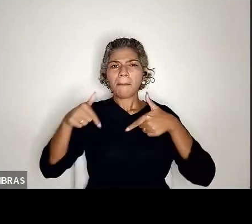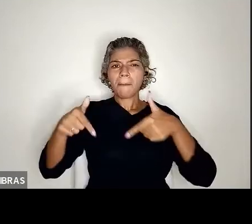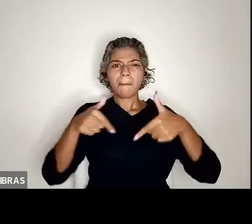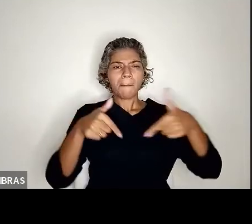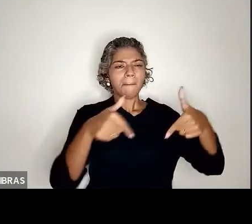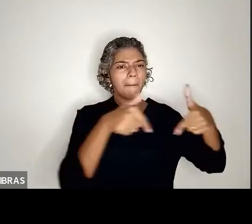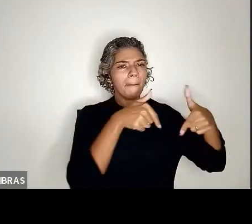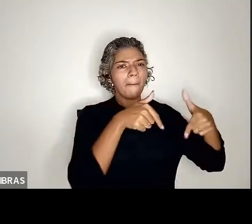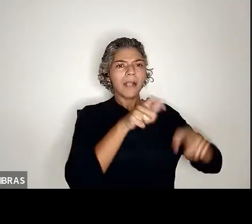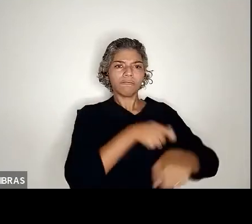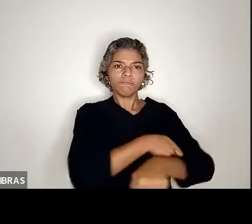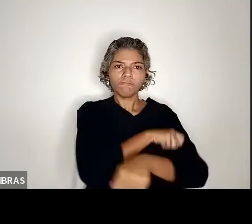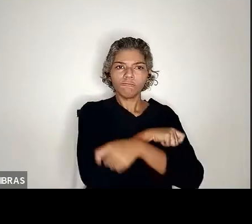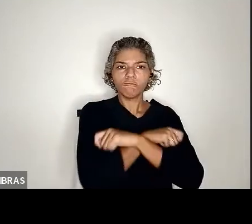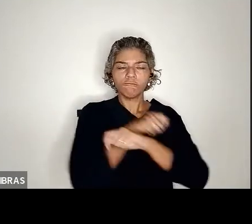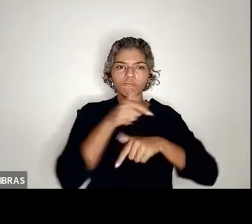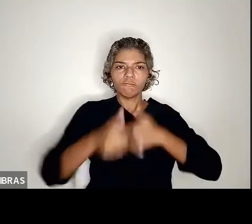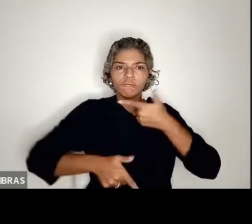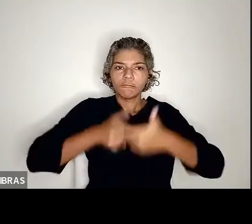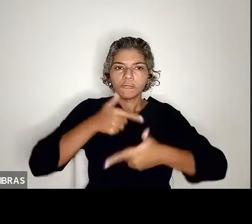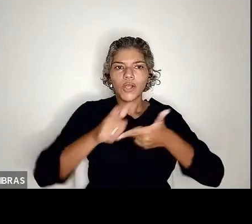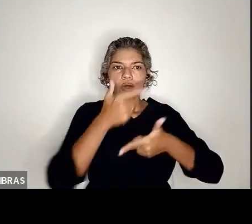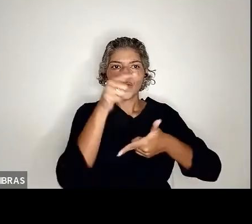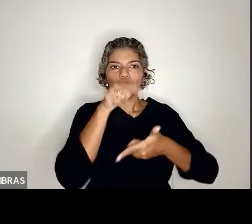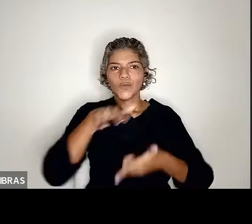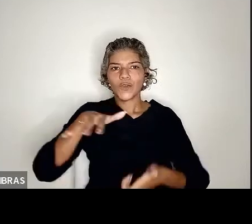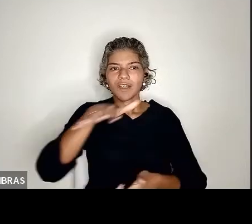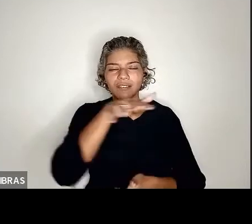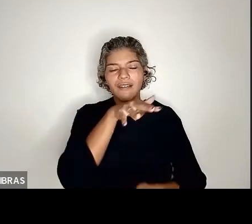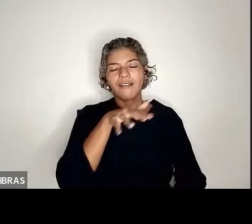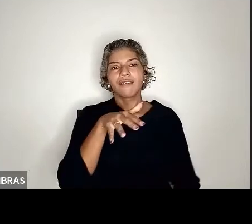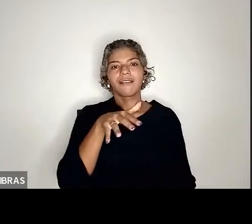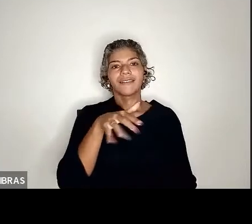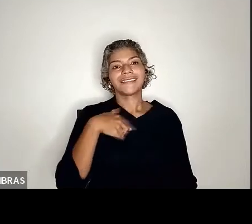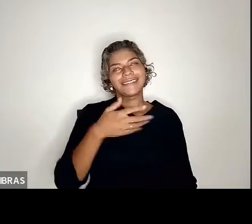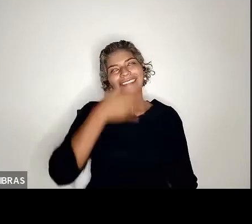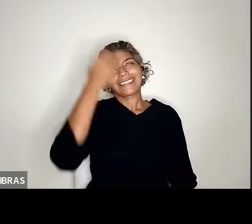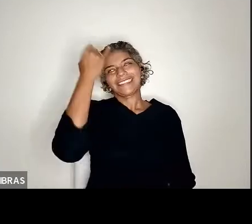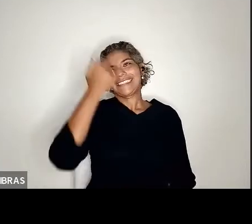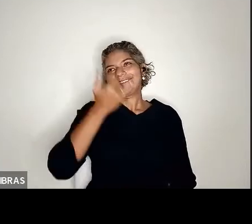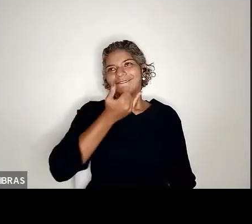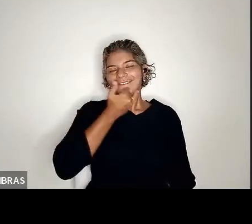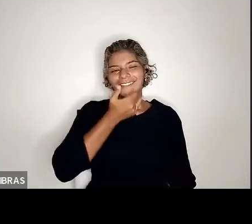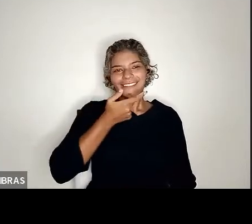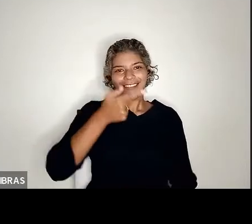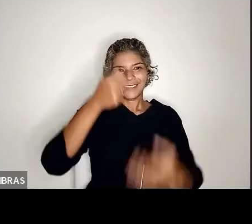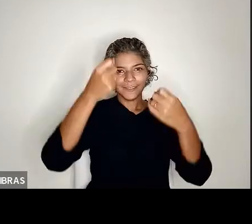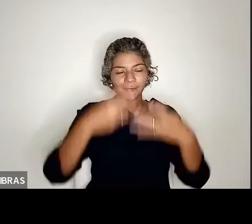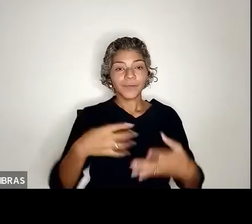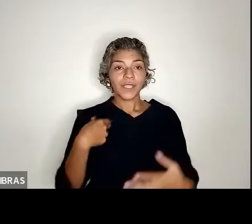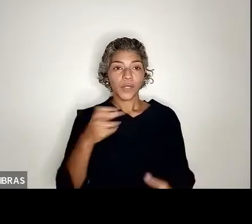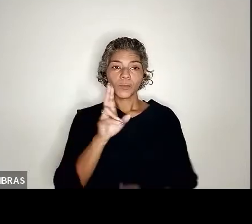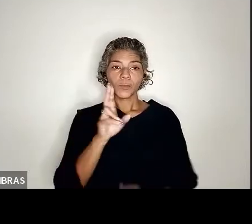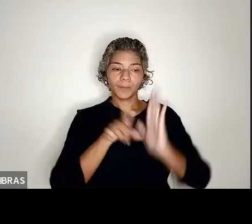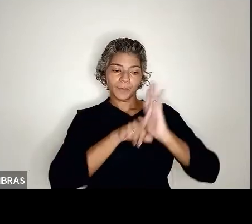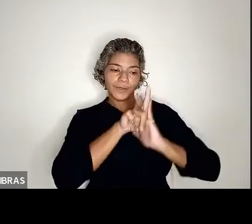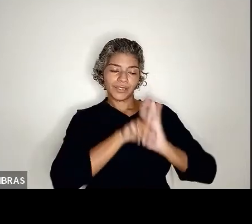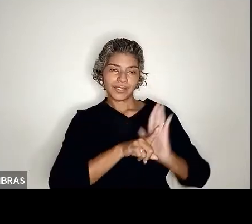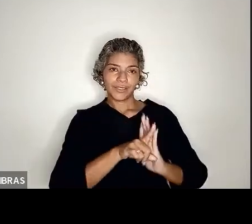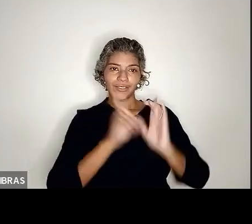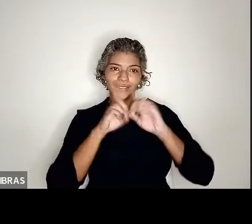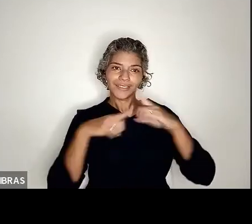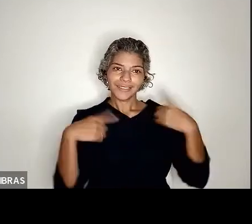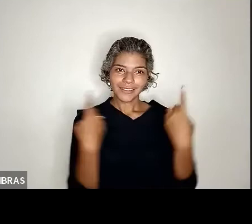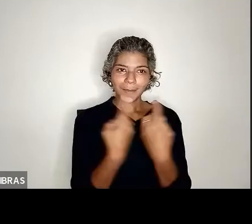outras instâncias. Eu esqueci de falar, né? Acabei me empolgando com a autodescrição. Eu sou pesquisadora do Departamento de Academia Samuel